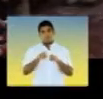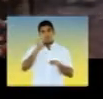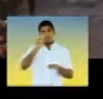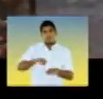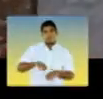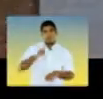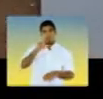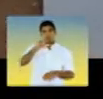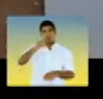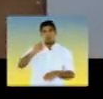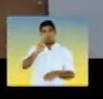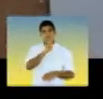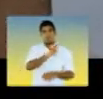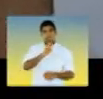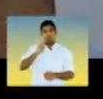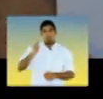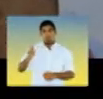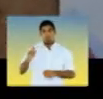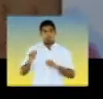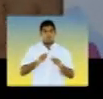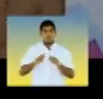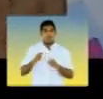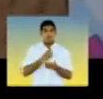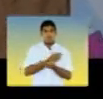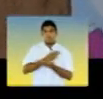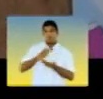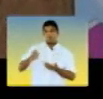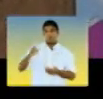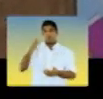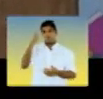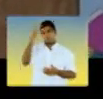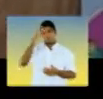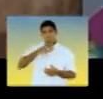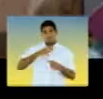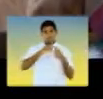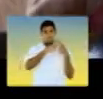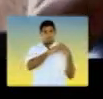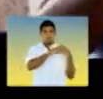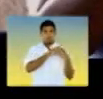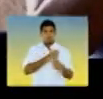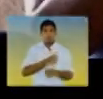é Elias Lira 55. O trabalho continua com seriedade.